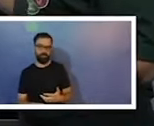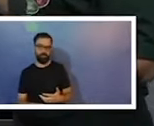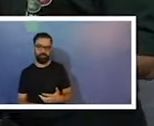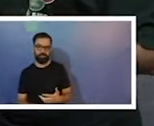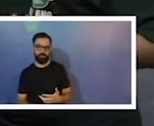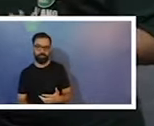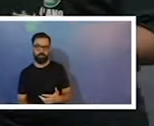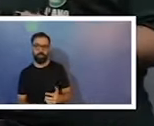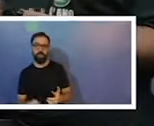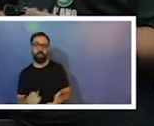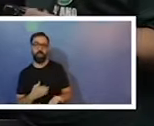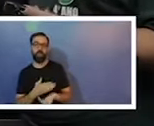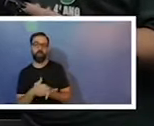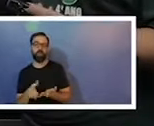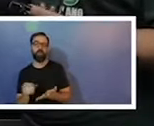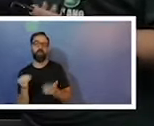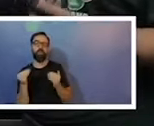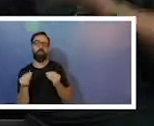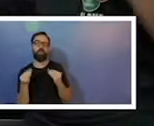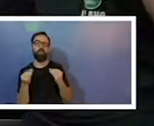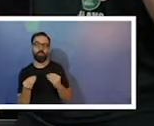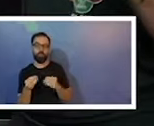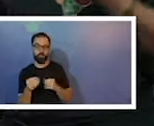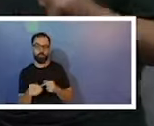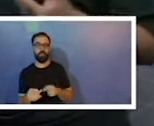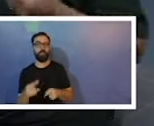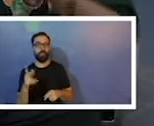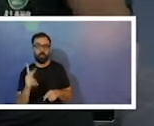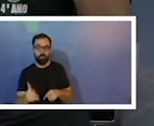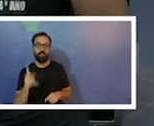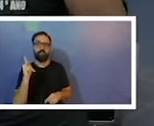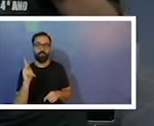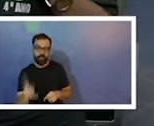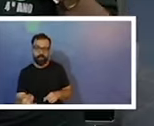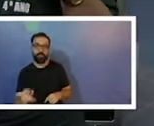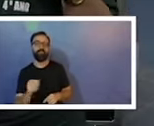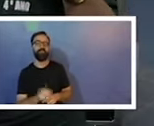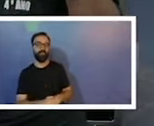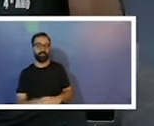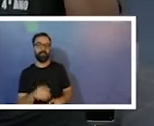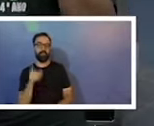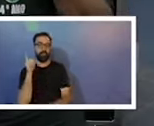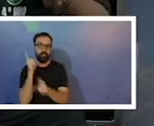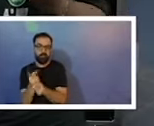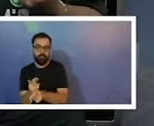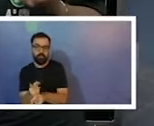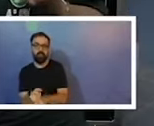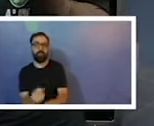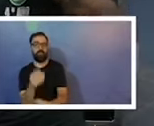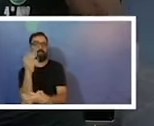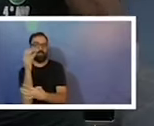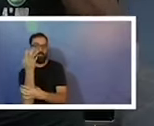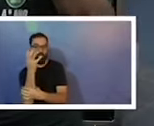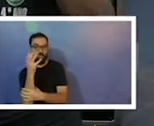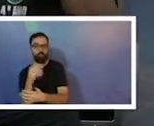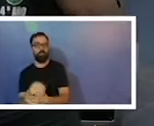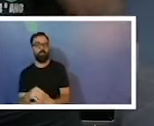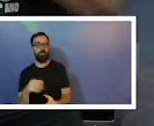que a gente começa a fazer essa cadeia? Sempre nós vamos procurar o vegetal,